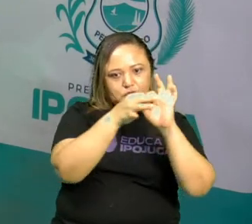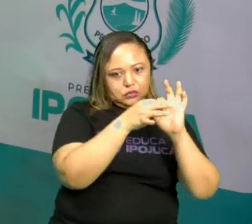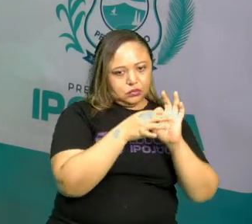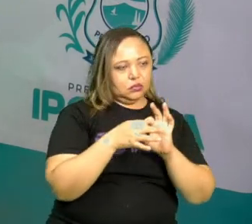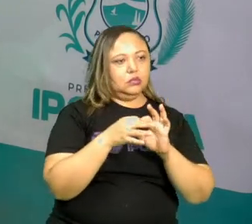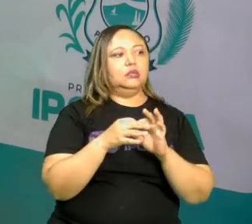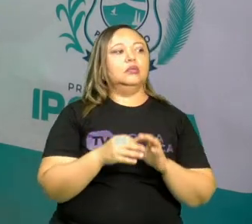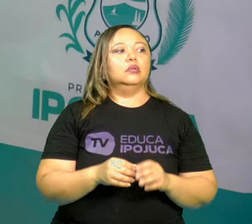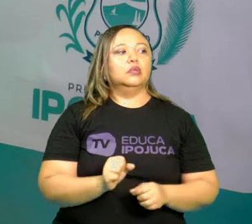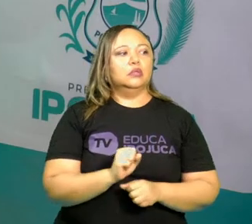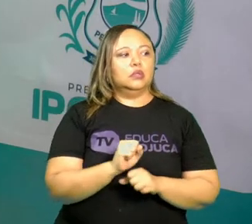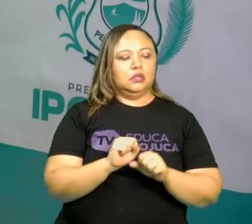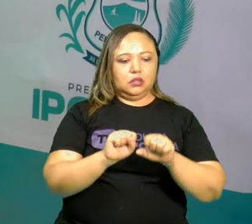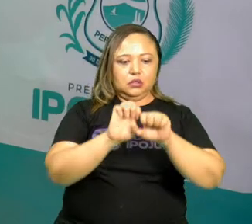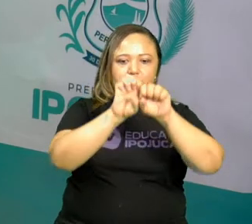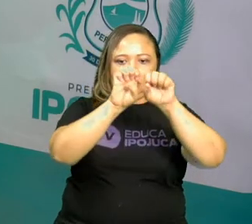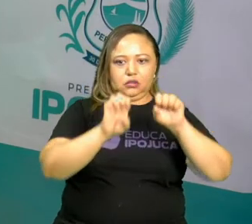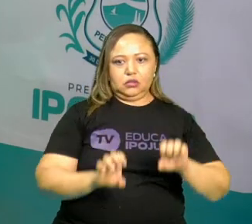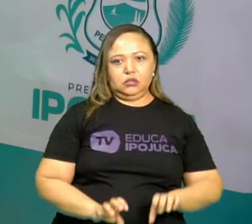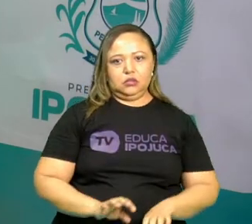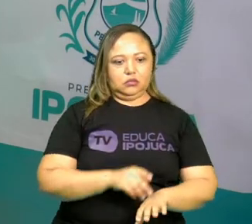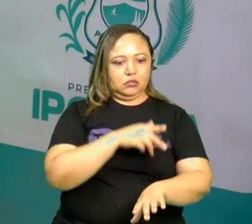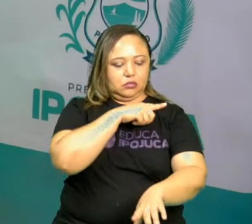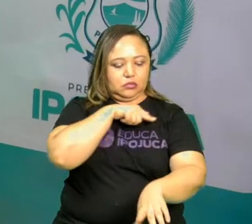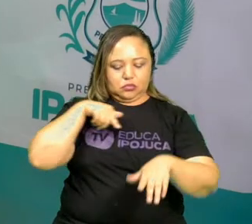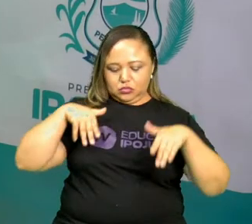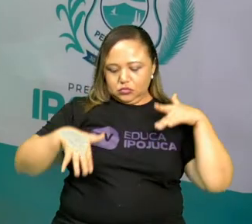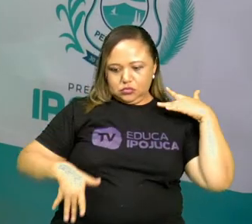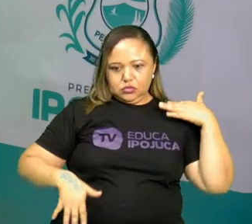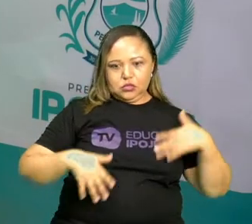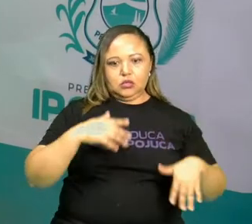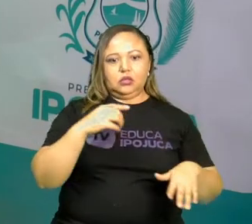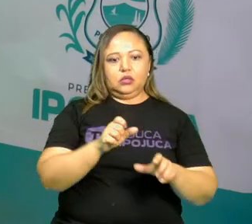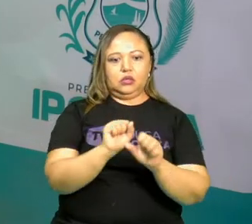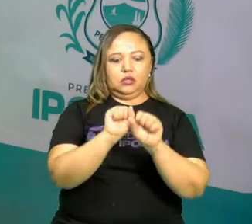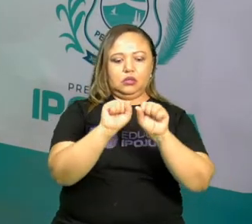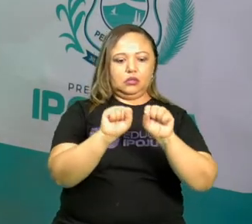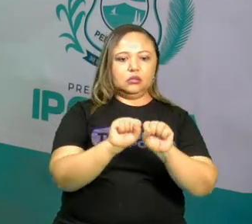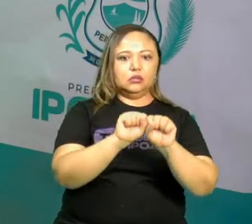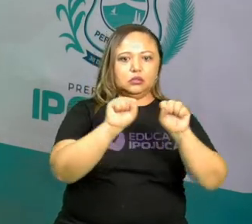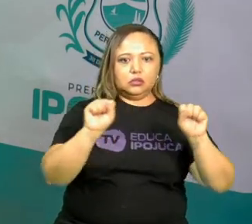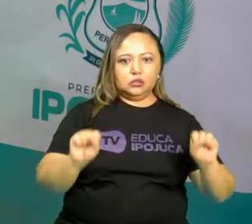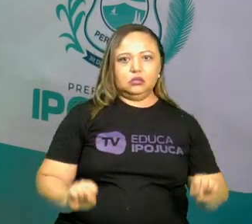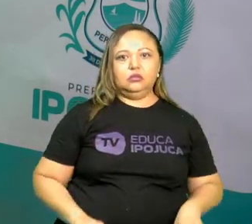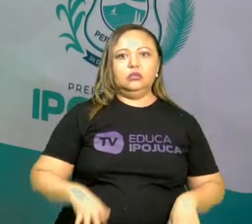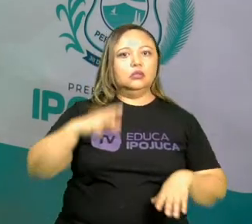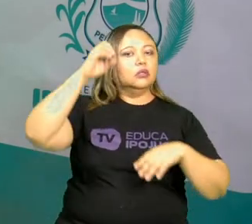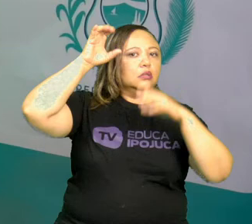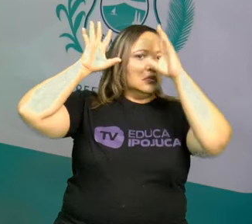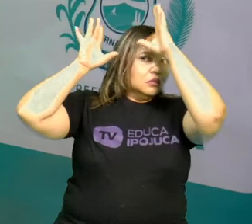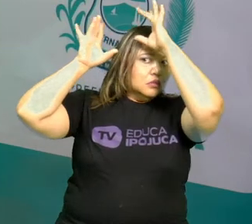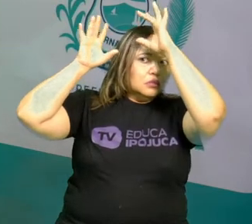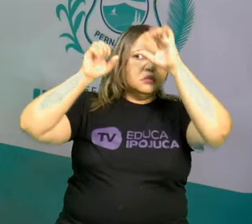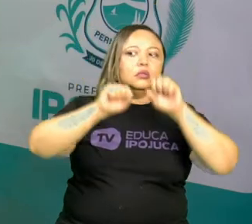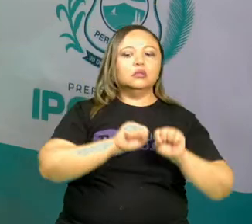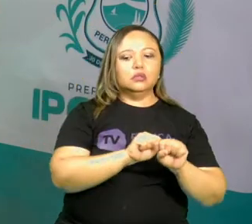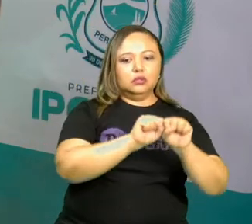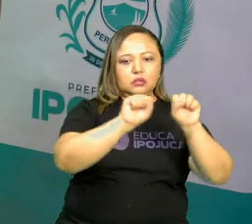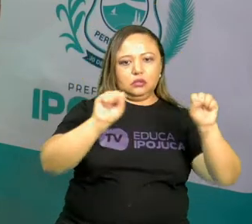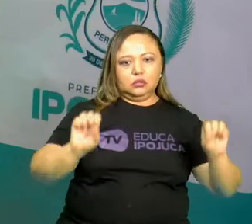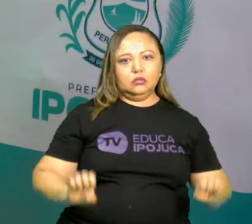Nós temos o sistema circulatório, sistema nervoso, o sistema respiratório, o sistema